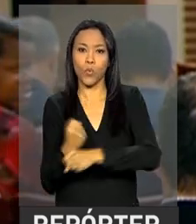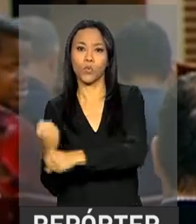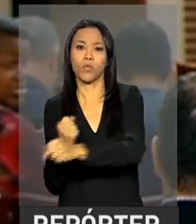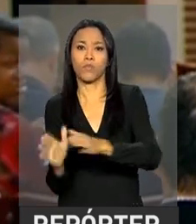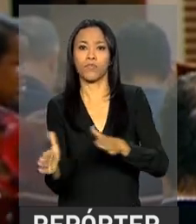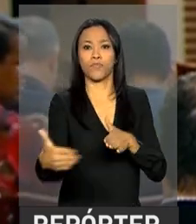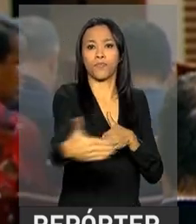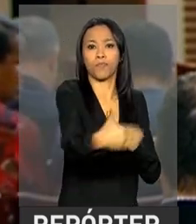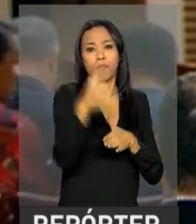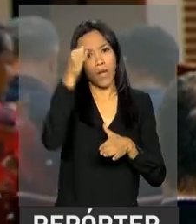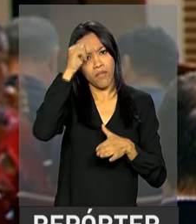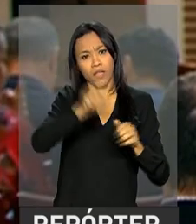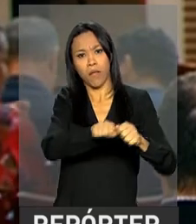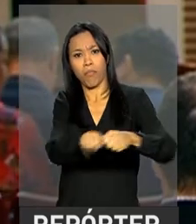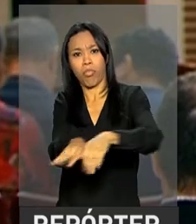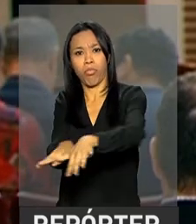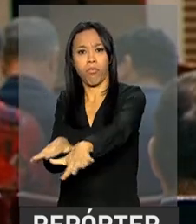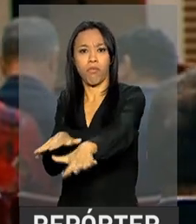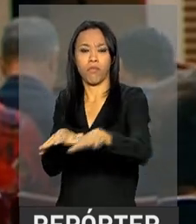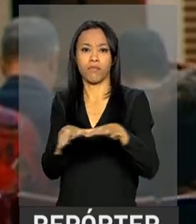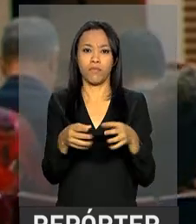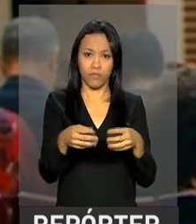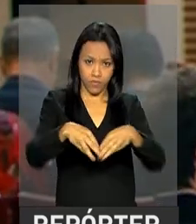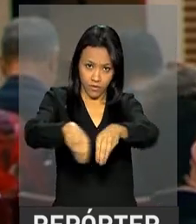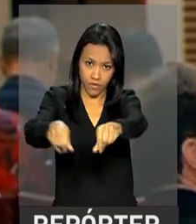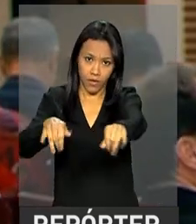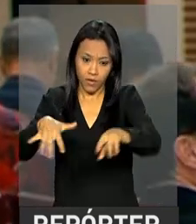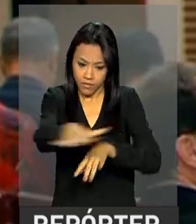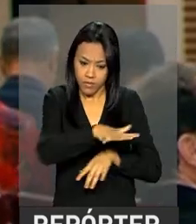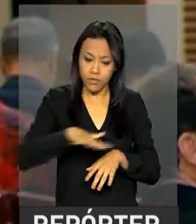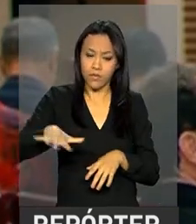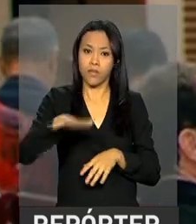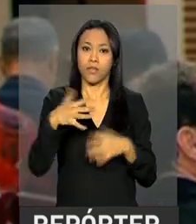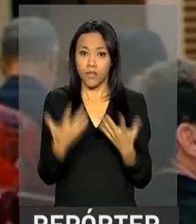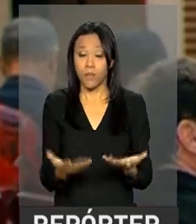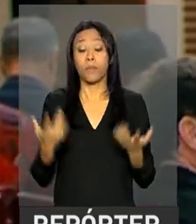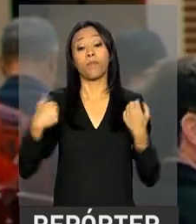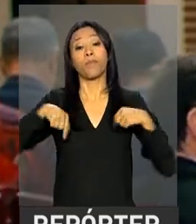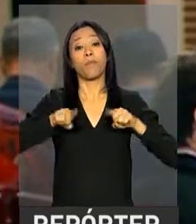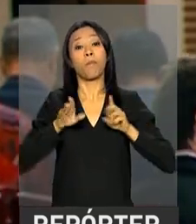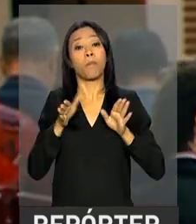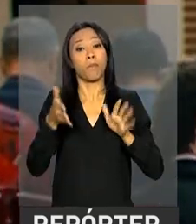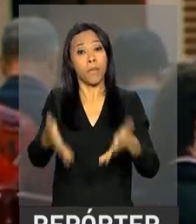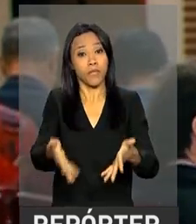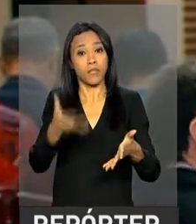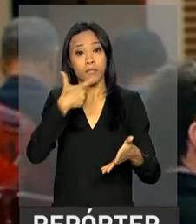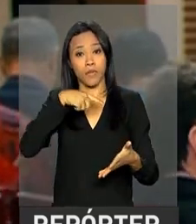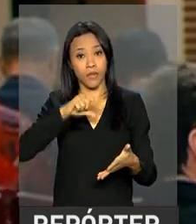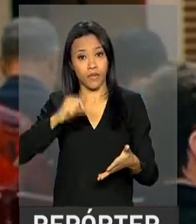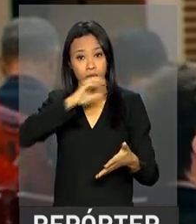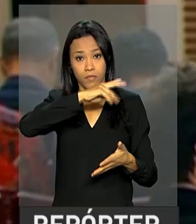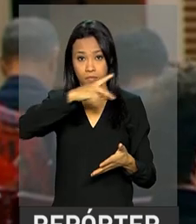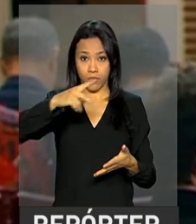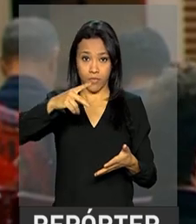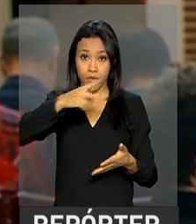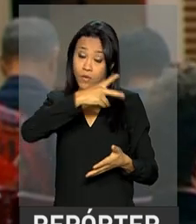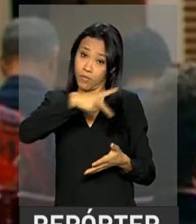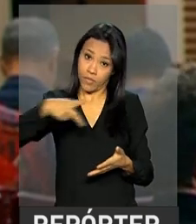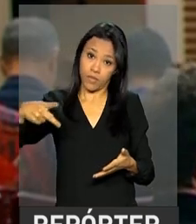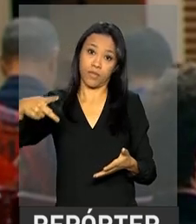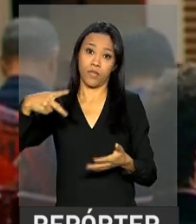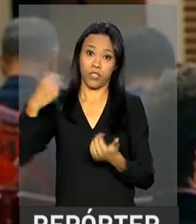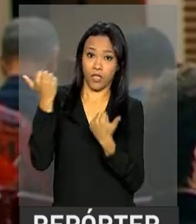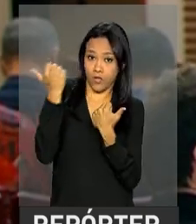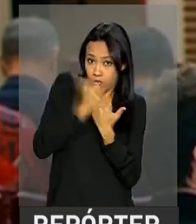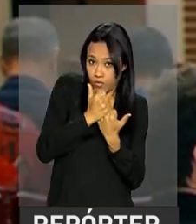é evitar o deslizamento e desmoronamento de terras nessas áreas. Participam do evento o presidente em exercício, Ricardo Maia,